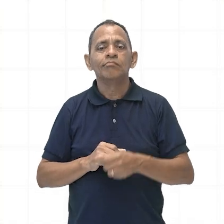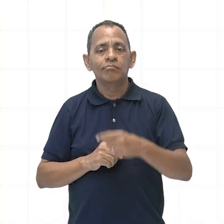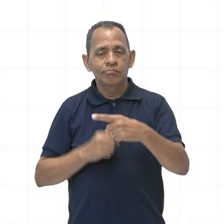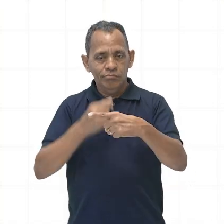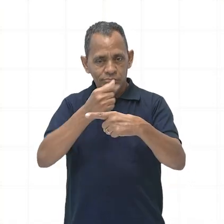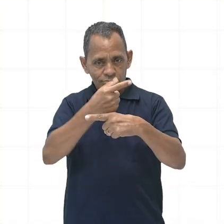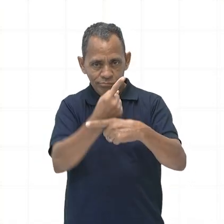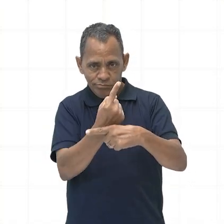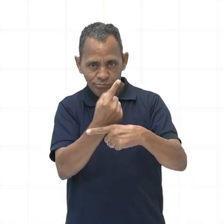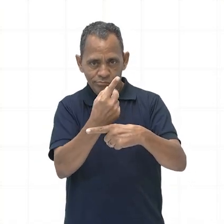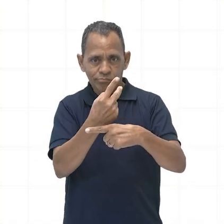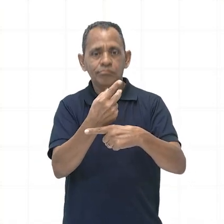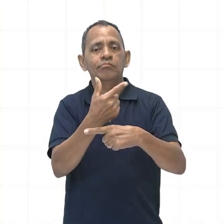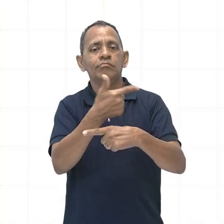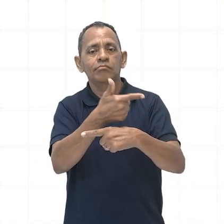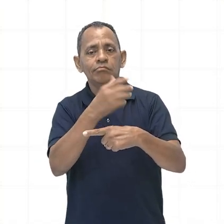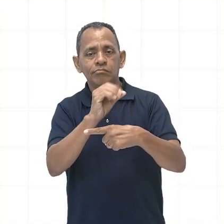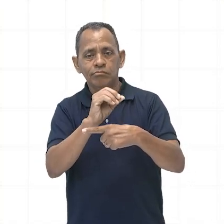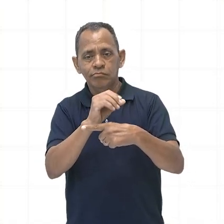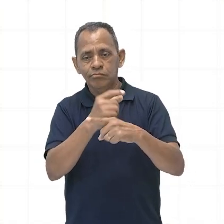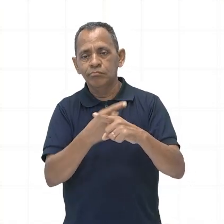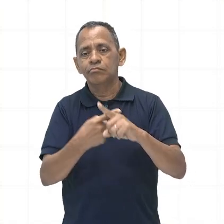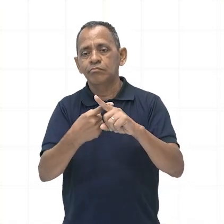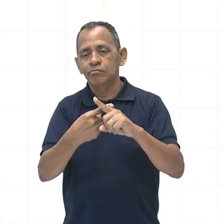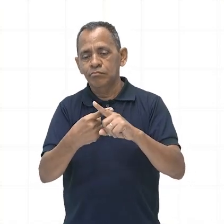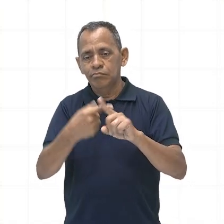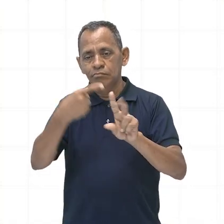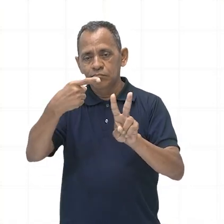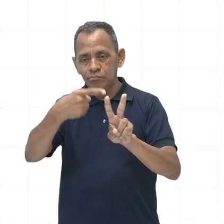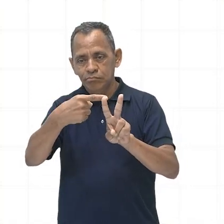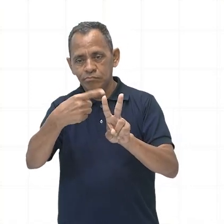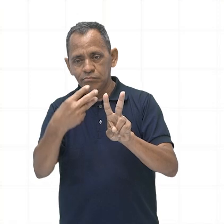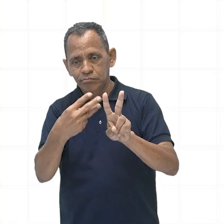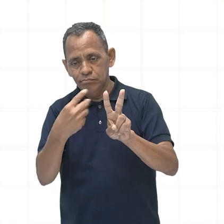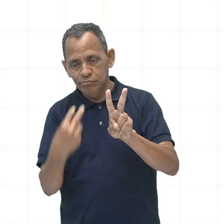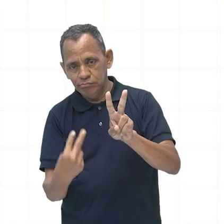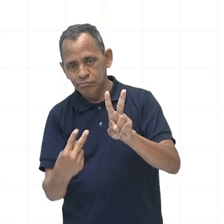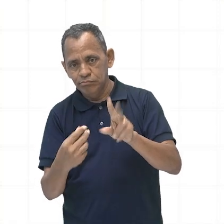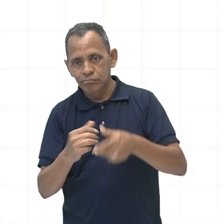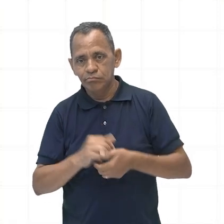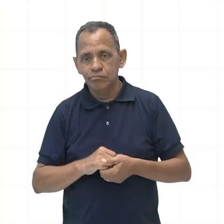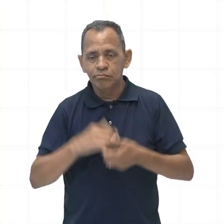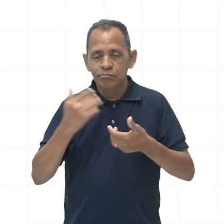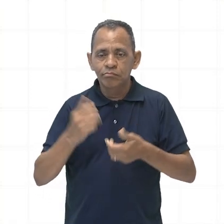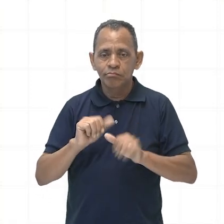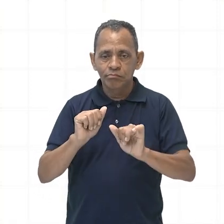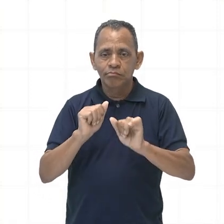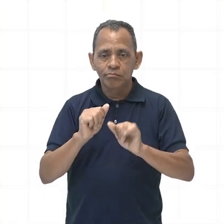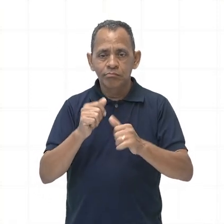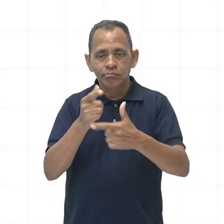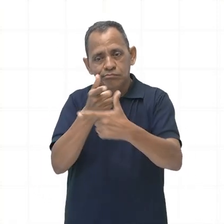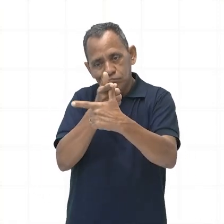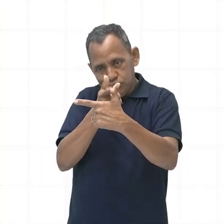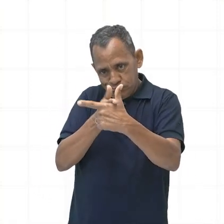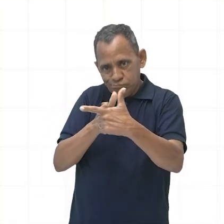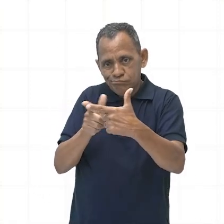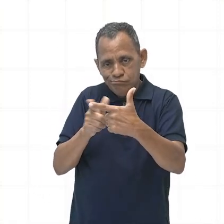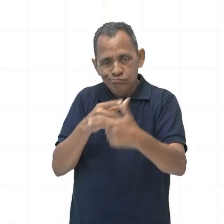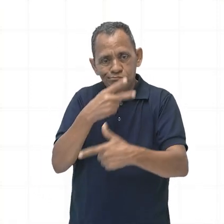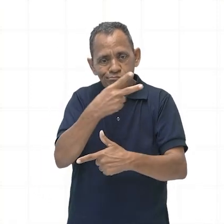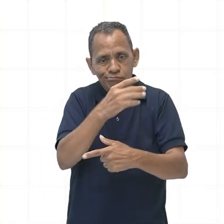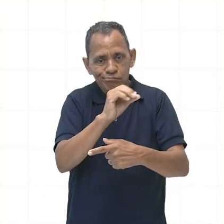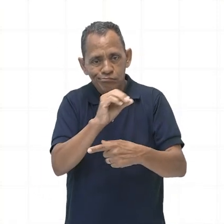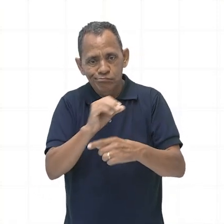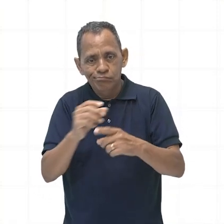ser 20 vezes a raiz quadrada de 3 sobre 2. Ah, então, eu posso aqui dividir, né, esse 20